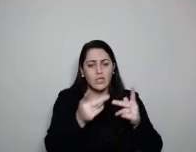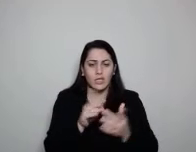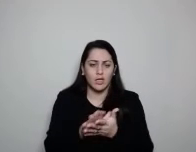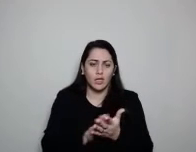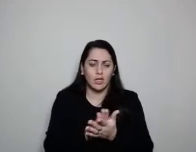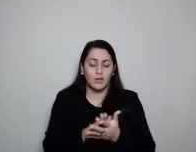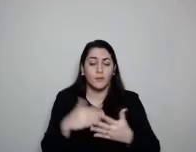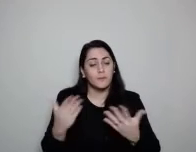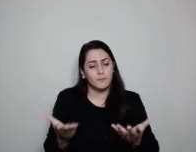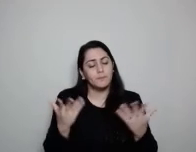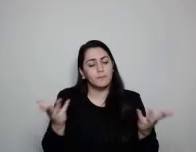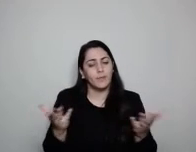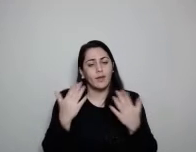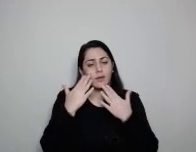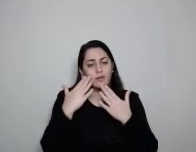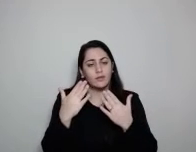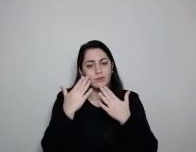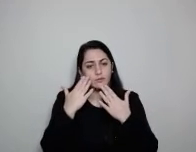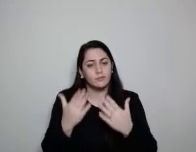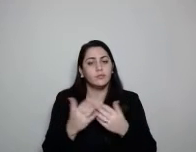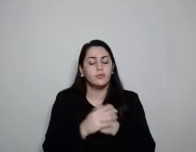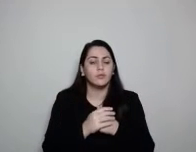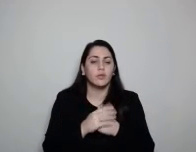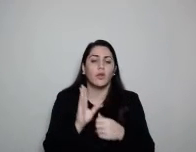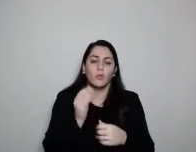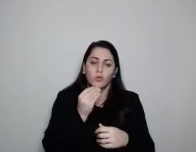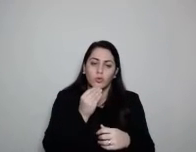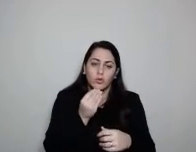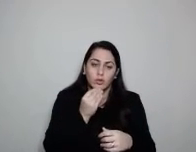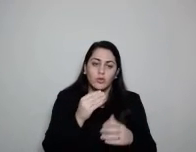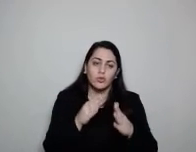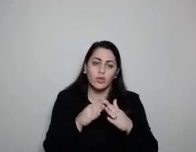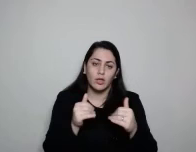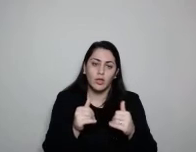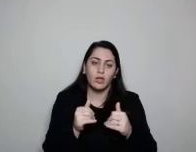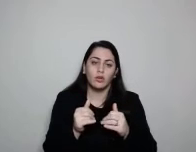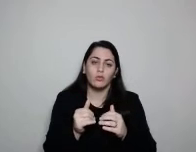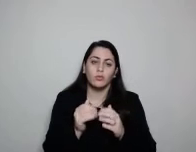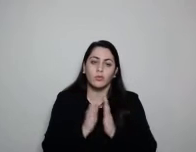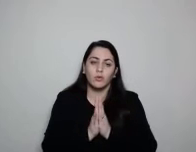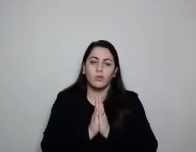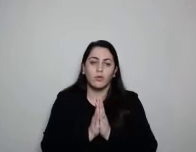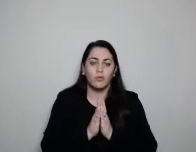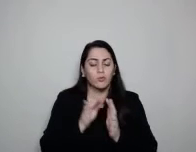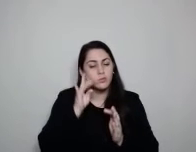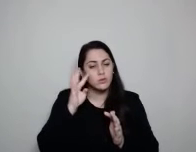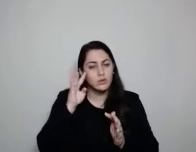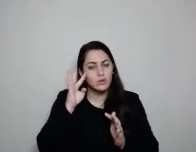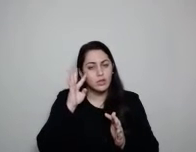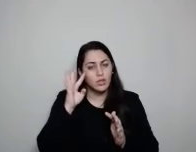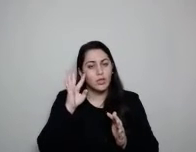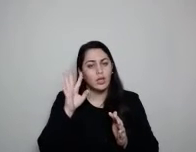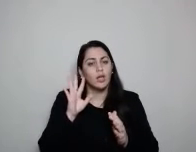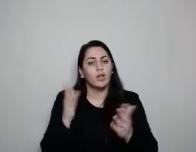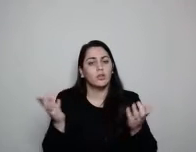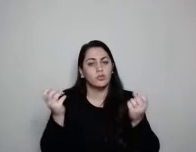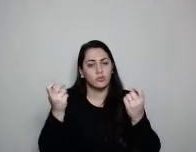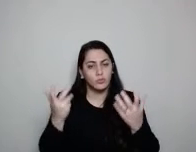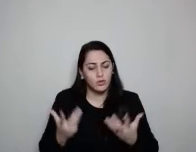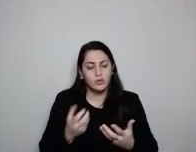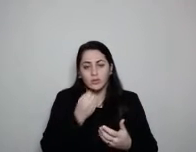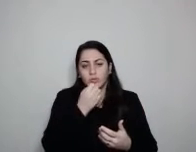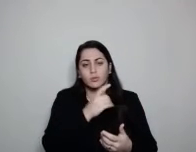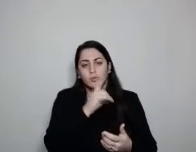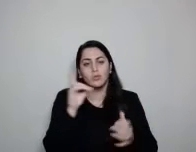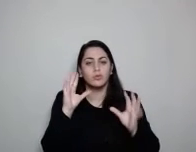agradeço a oportunidade, peço apenas uma reflexão acerca desse ponto e um bom dia a todos. Obrigado.